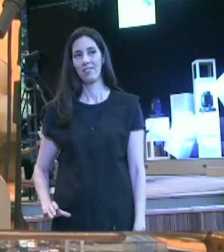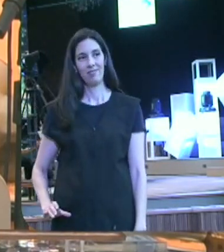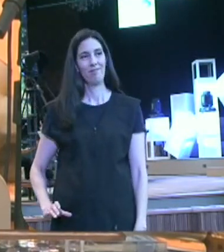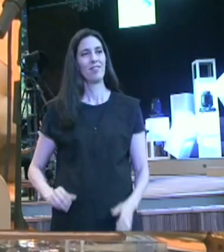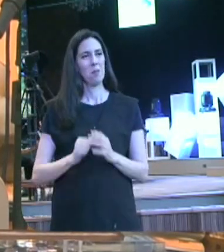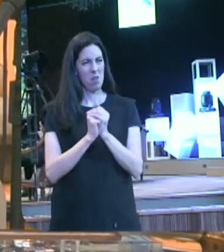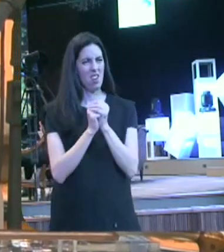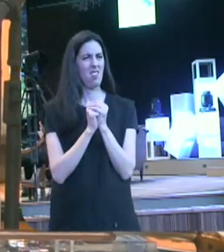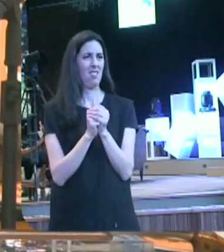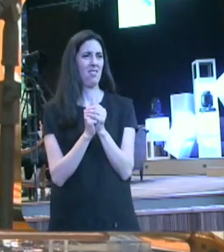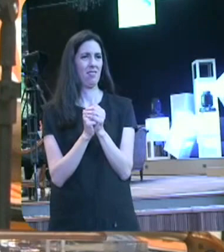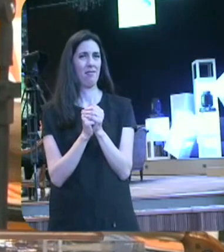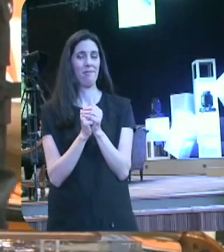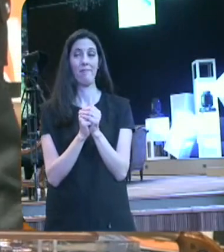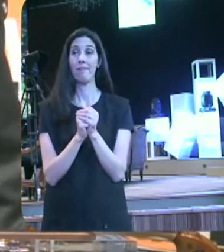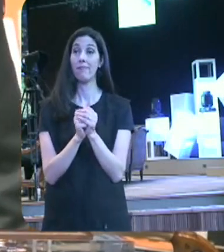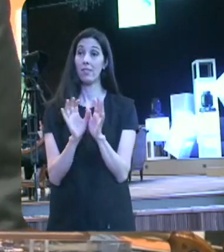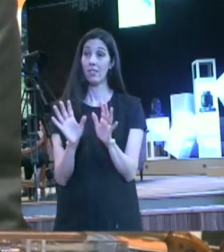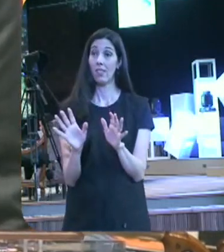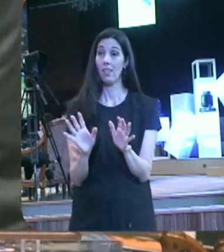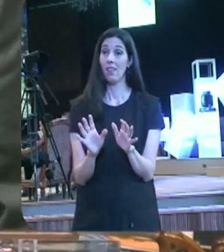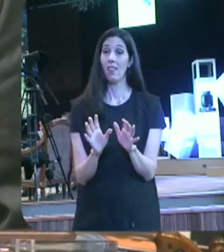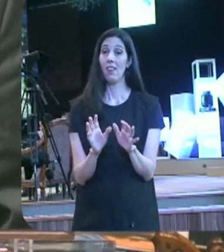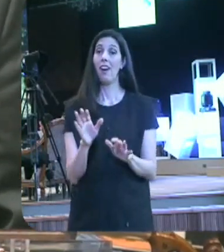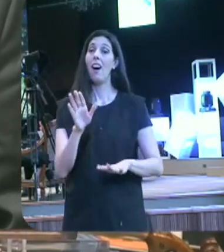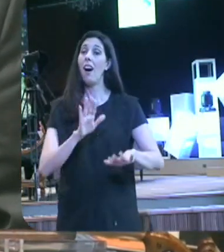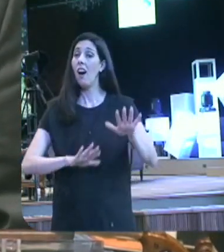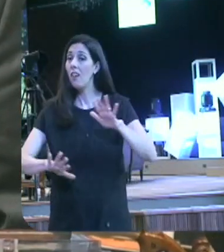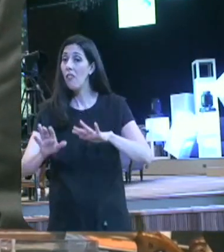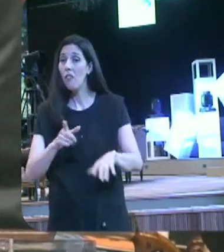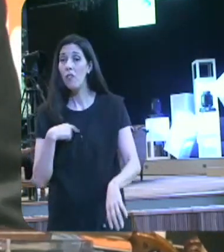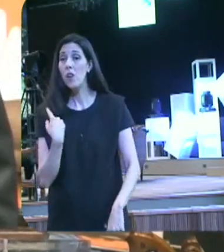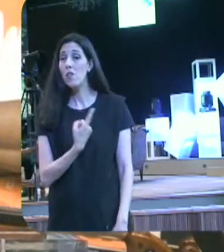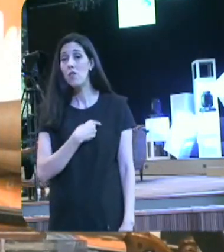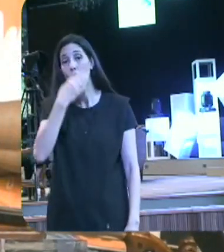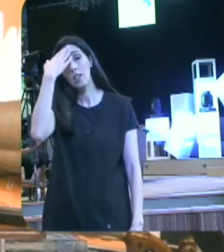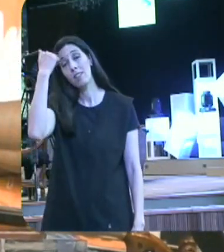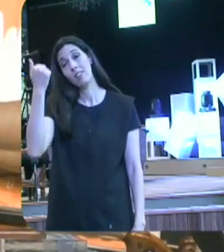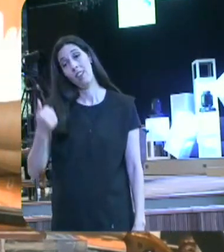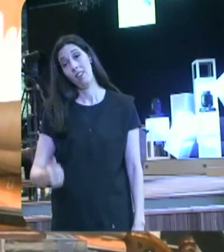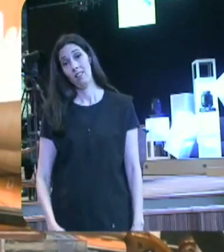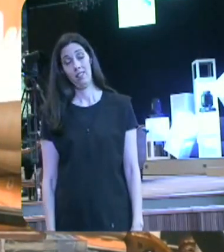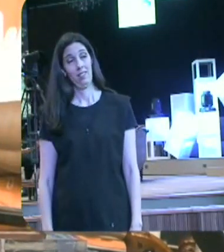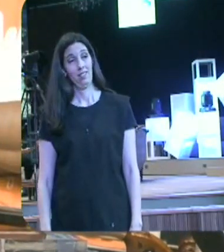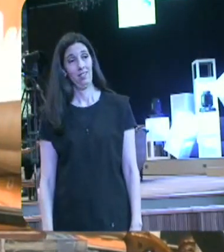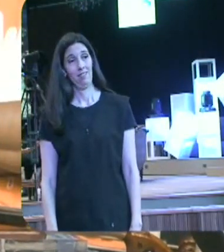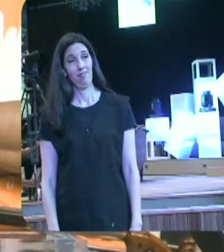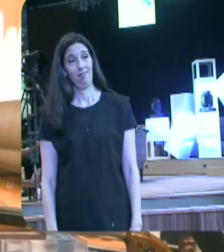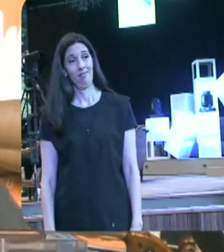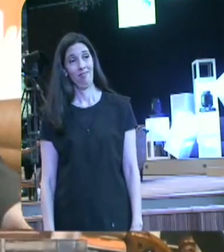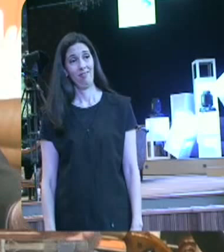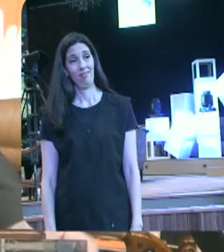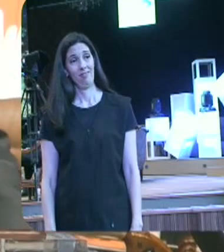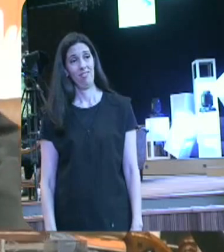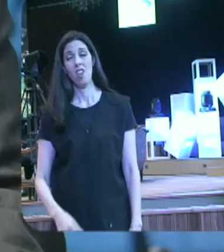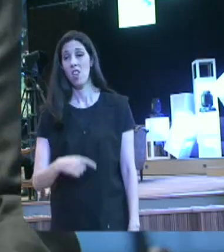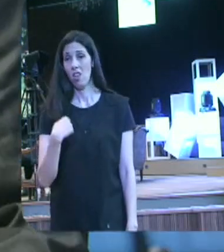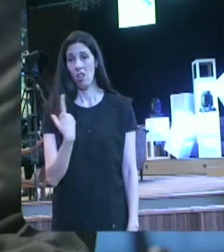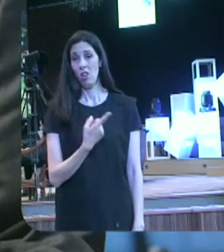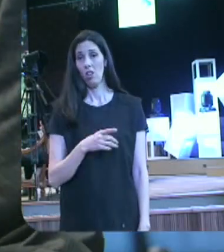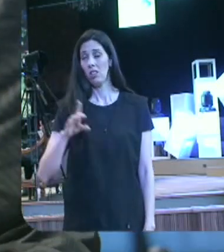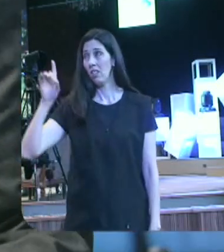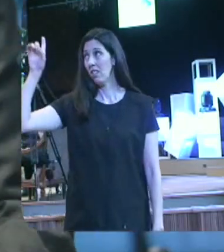Mas às vezes nós esquecemos que nós somos filhos amados de Deus e queremos viver a nossa